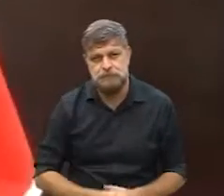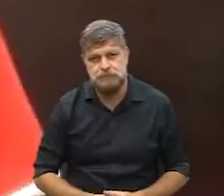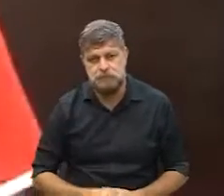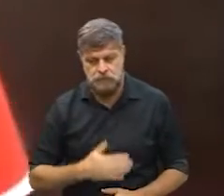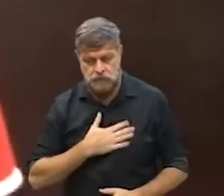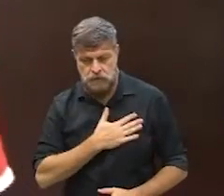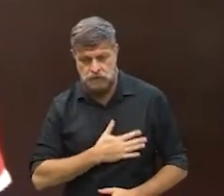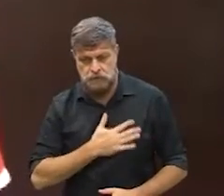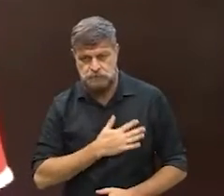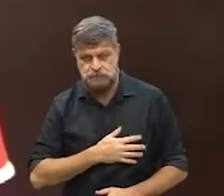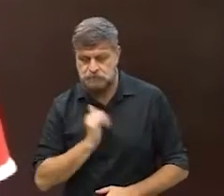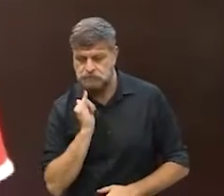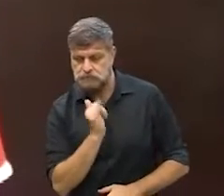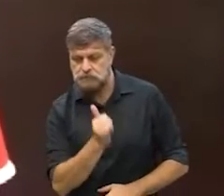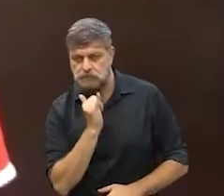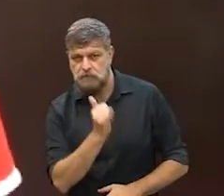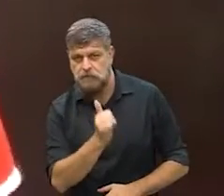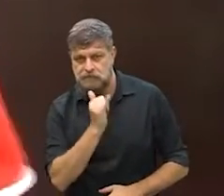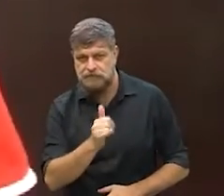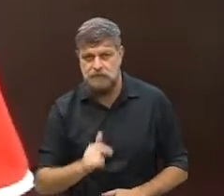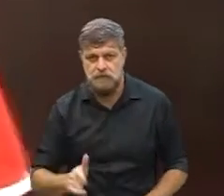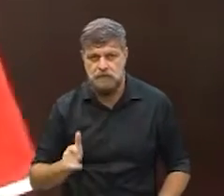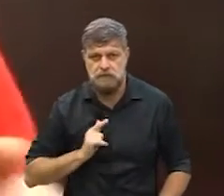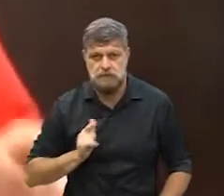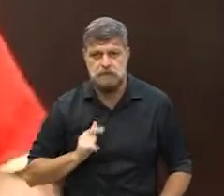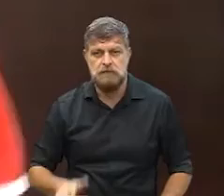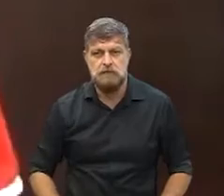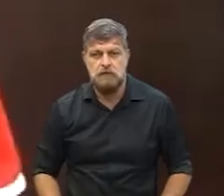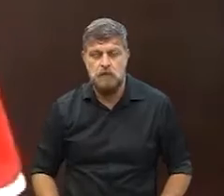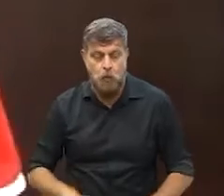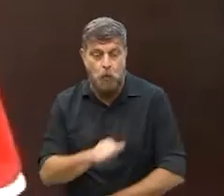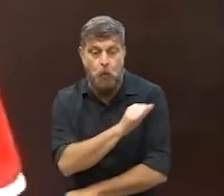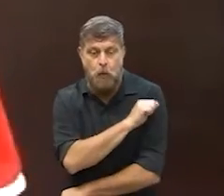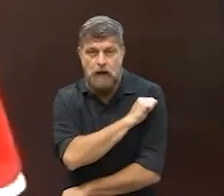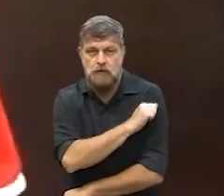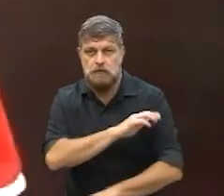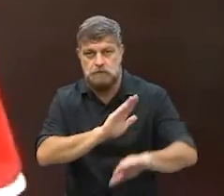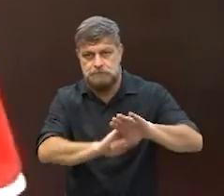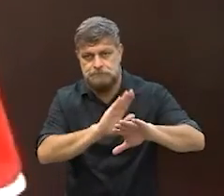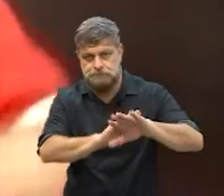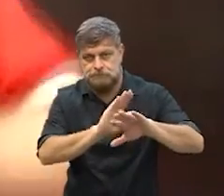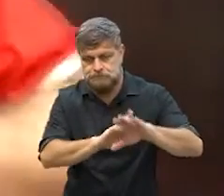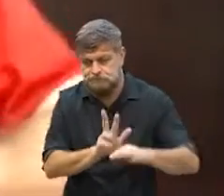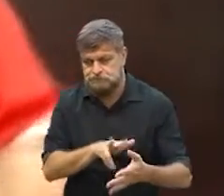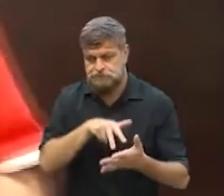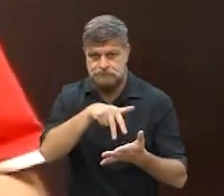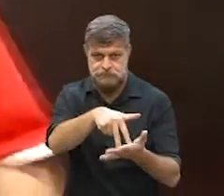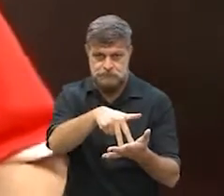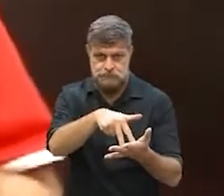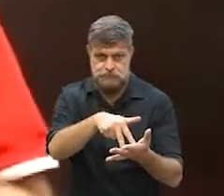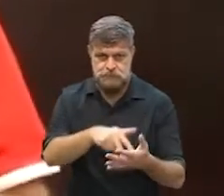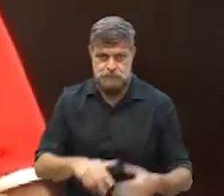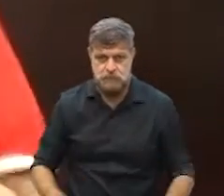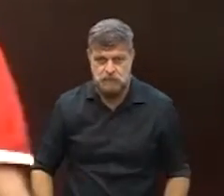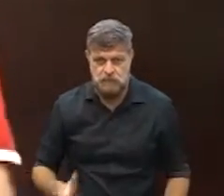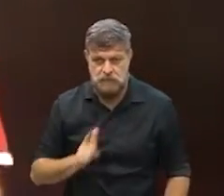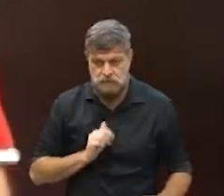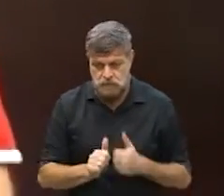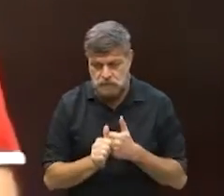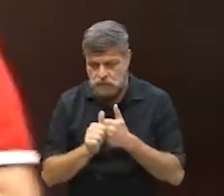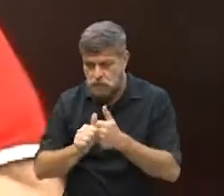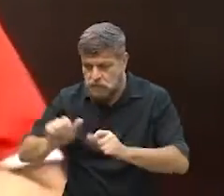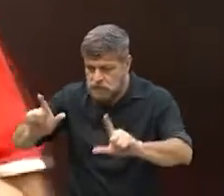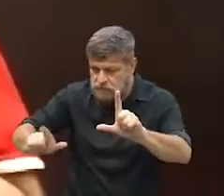Eu gosto de ressaltar o papel de protagonismo do aluno, né? Porque, sim, de fato, você